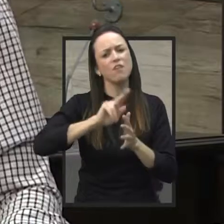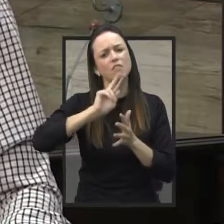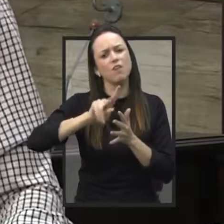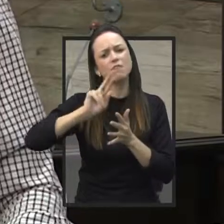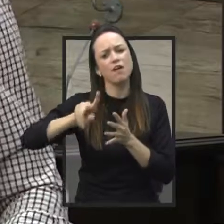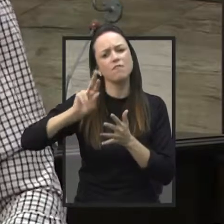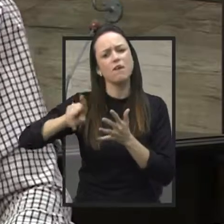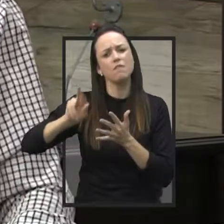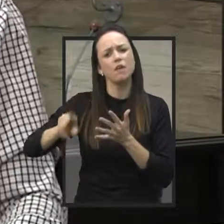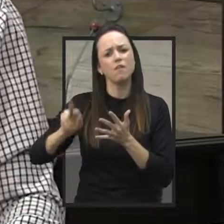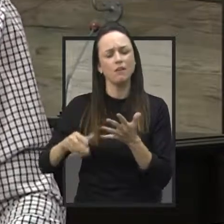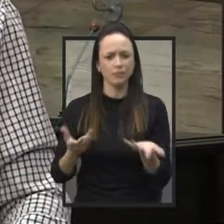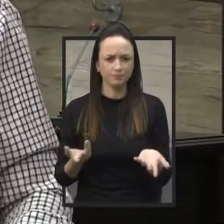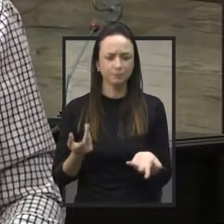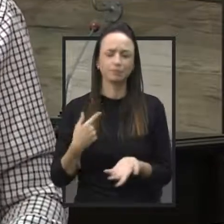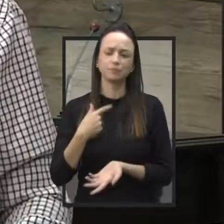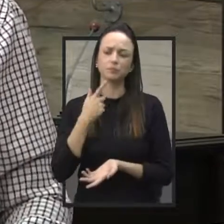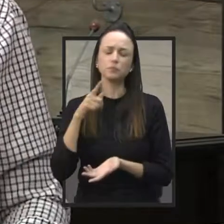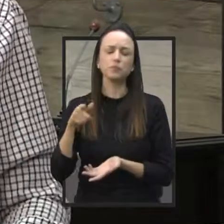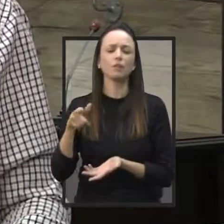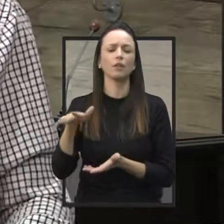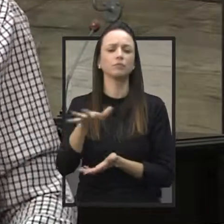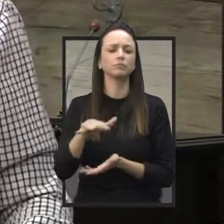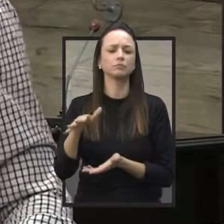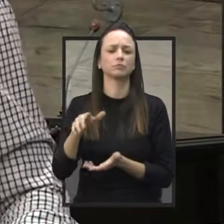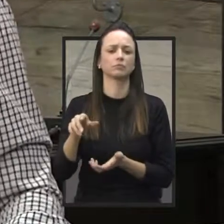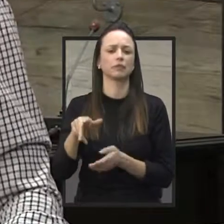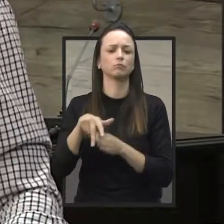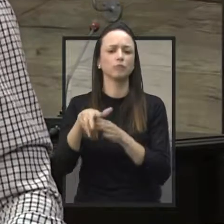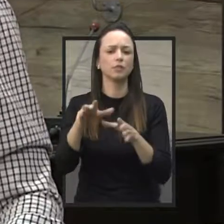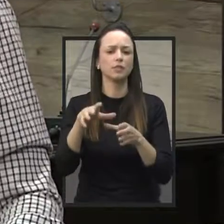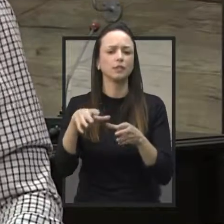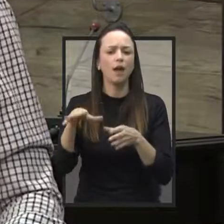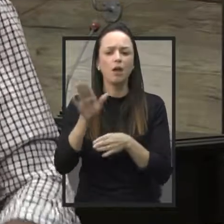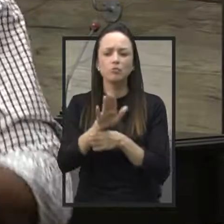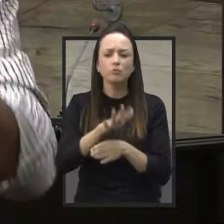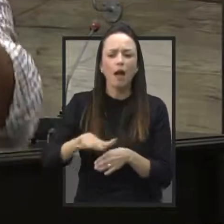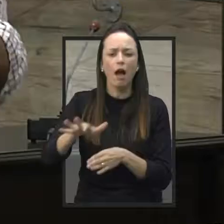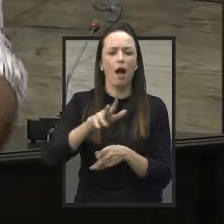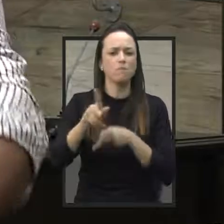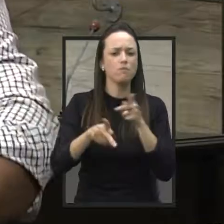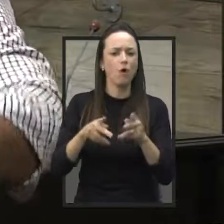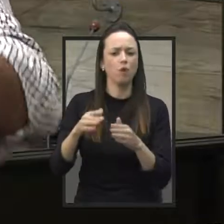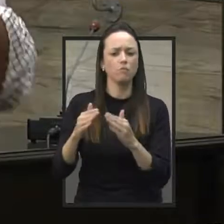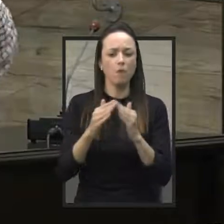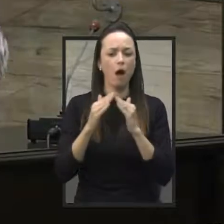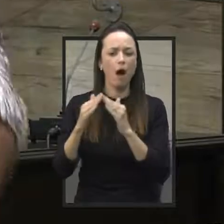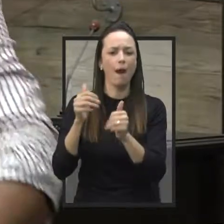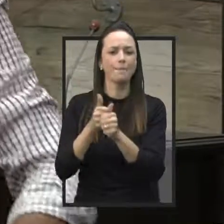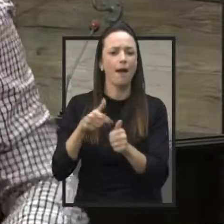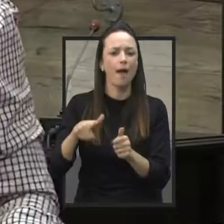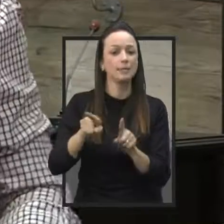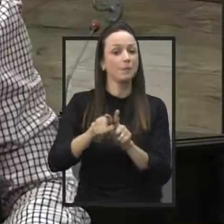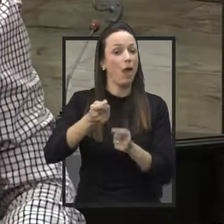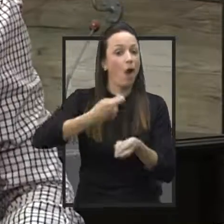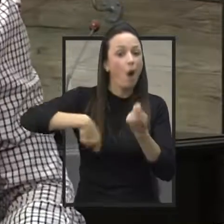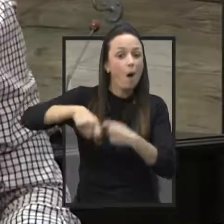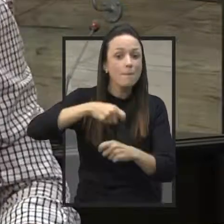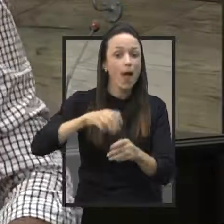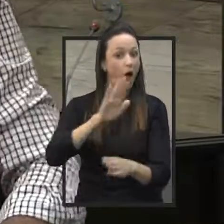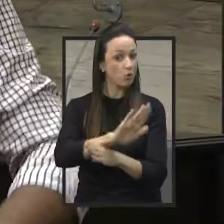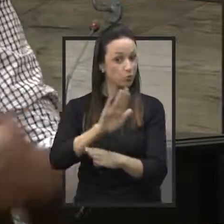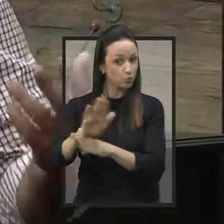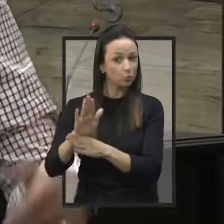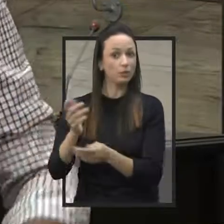Padre Augusto Sani, quanto que não poderia movimentar para aquelas pessoas que moram por ali, para o comércio local do